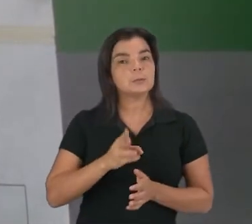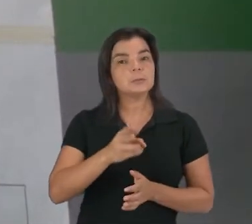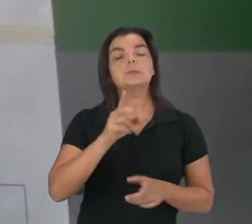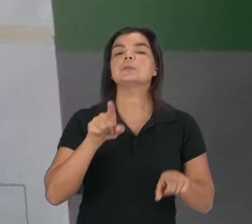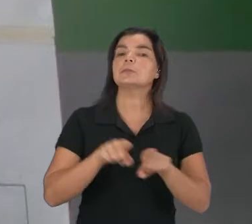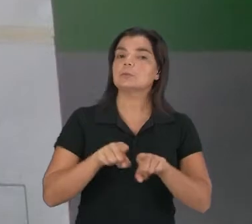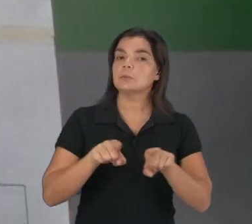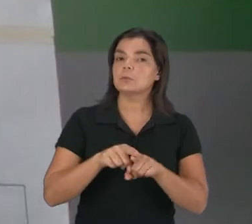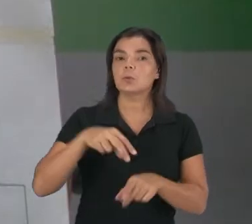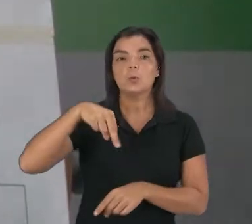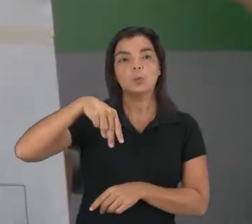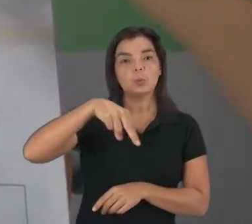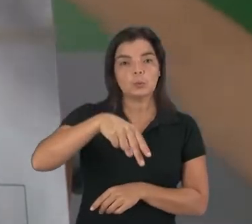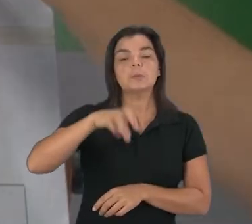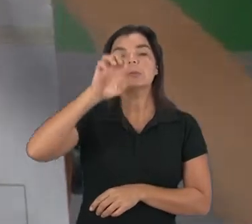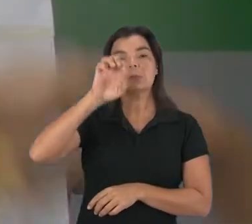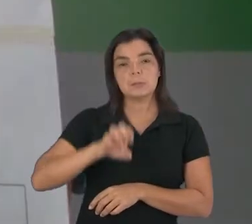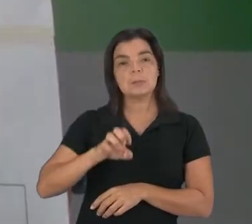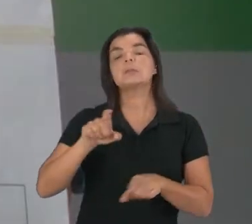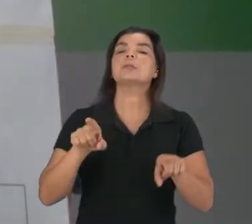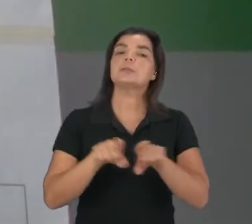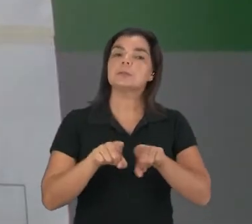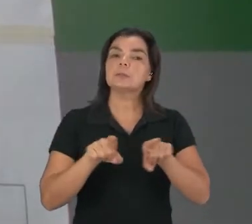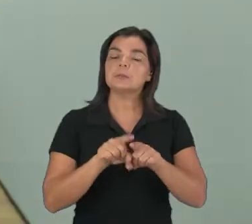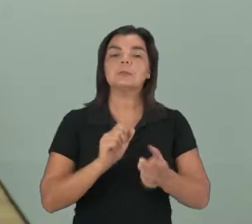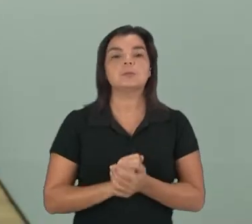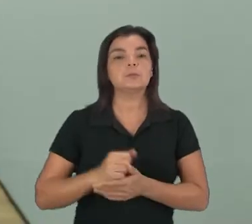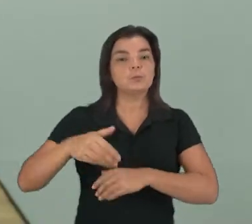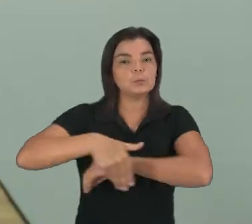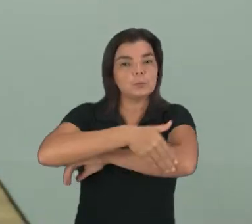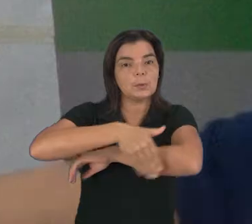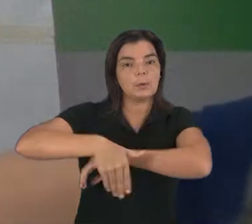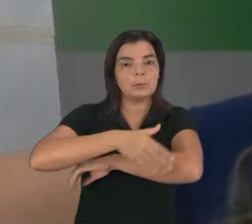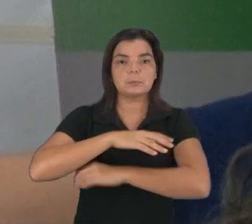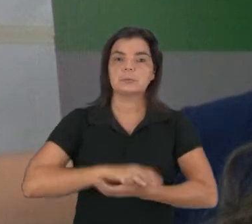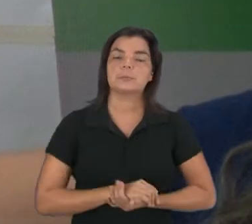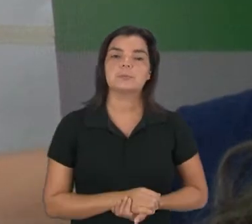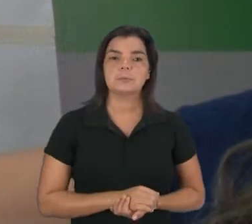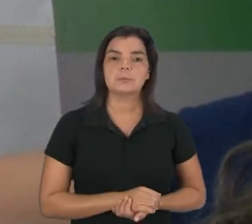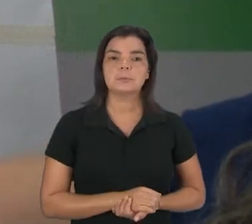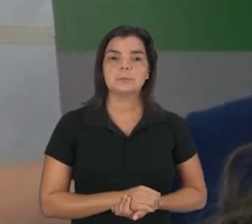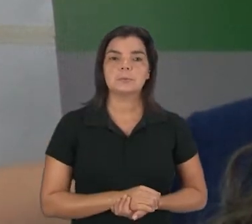lado esquerdo da rua. Aqui novamente nós encontramos